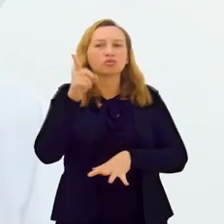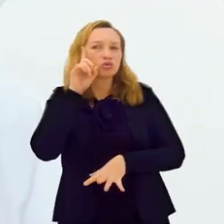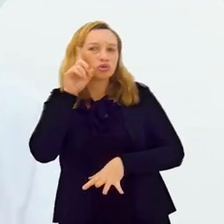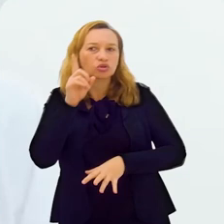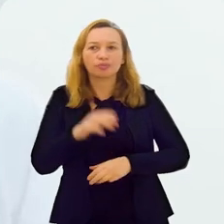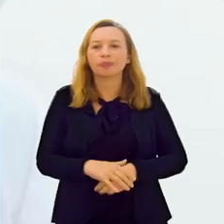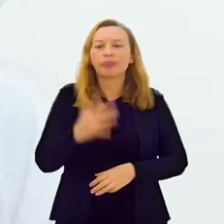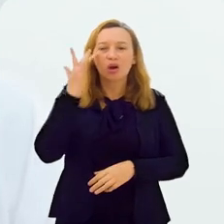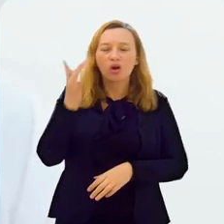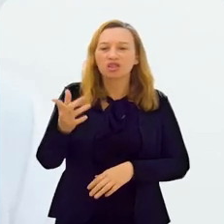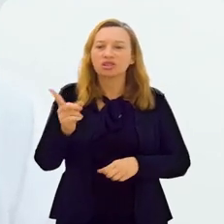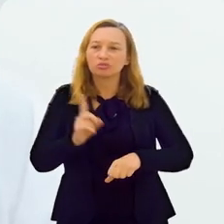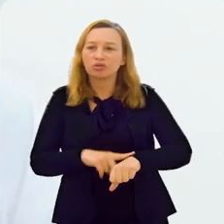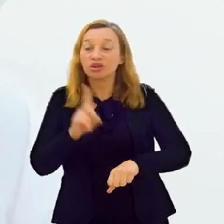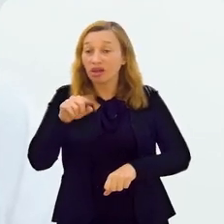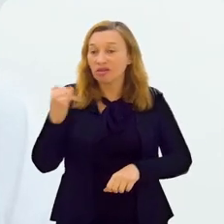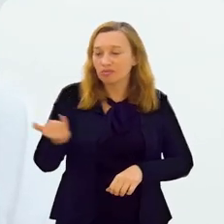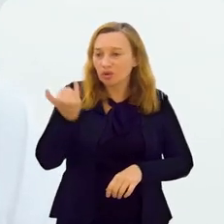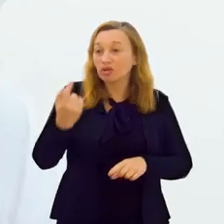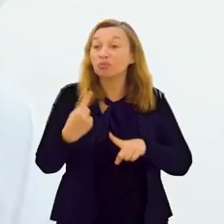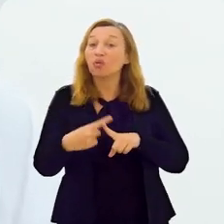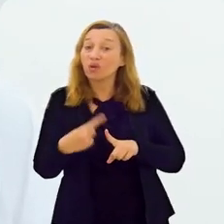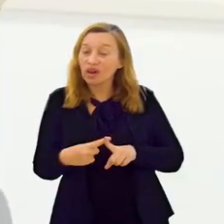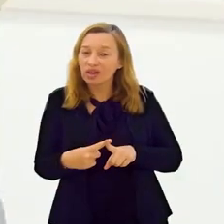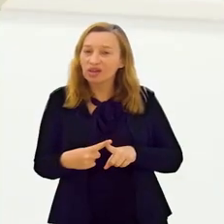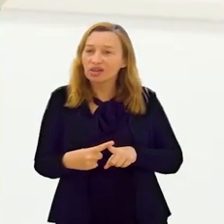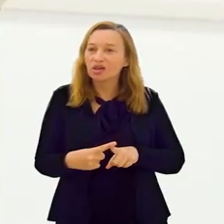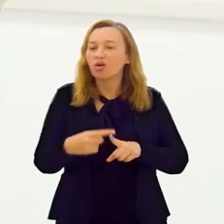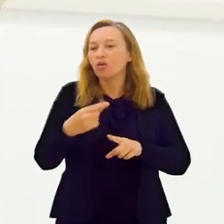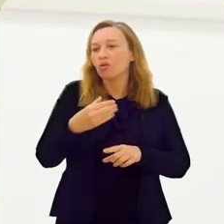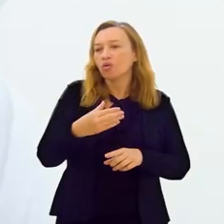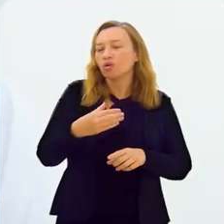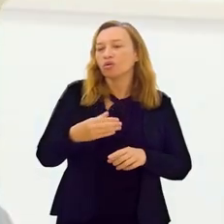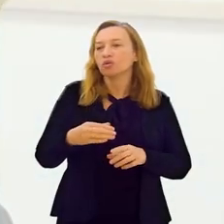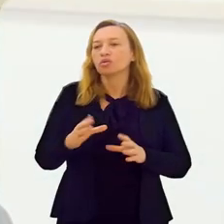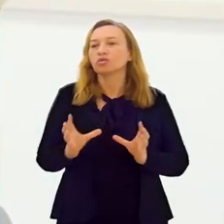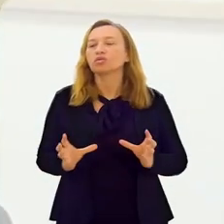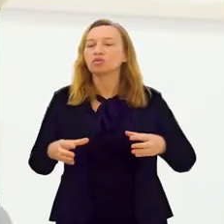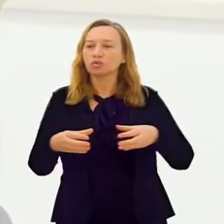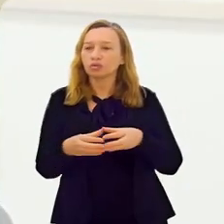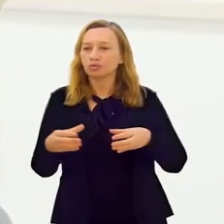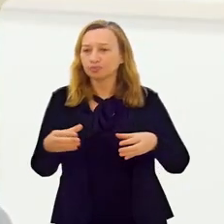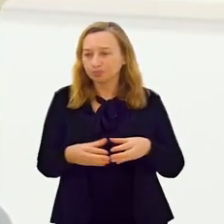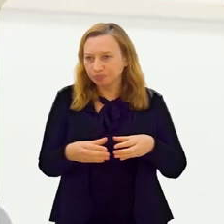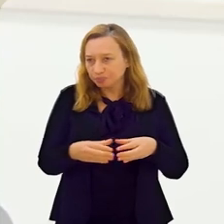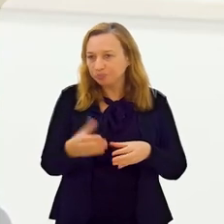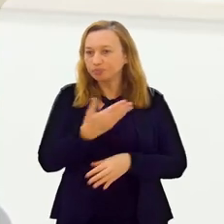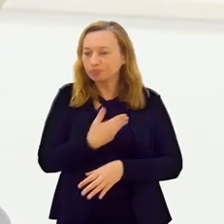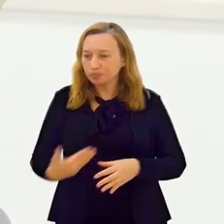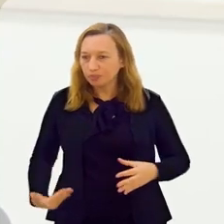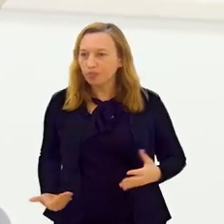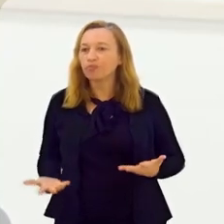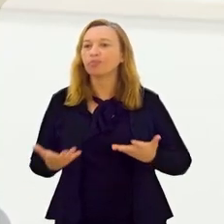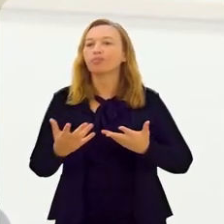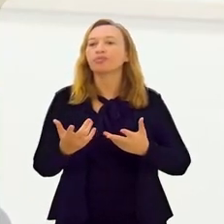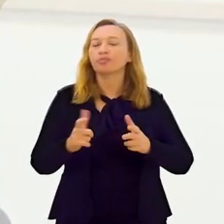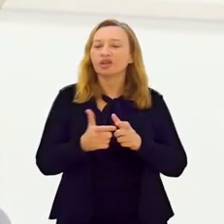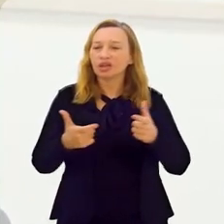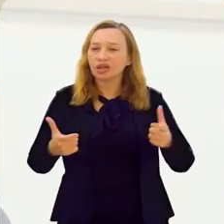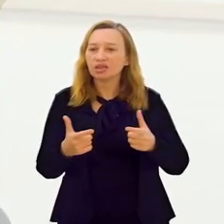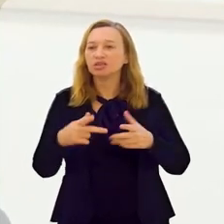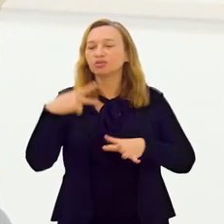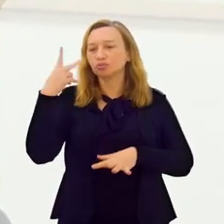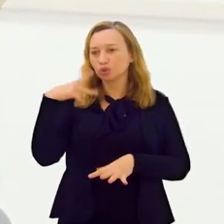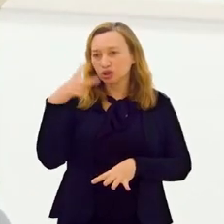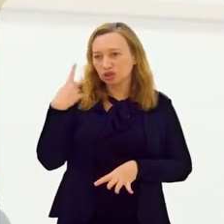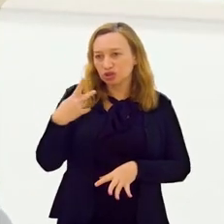gera tanta inovação no dia a dia, né? Eu acho que esse momento é muito importante, porque são os homens públicos, na verdade, que traçam